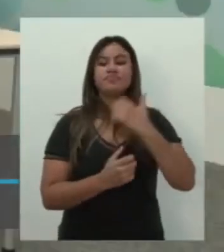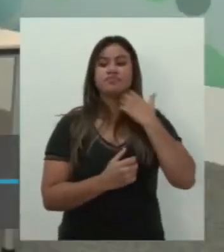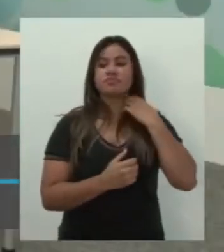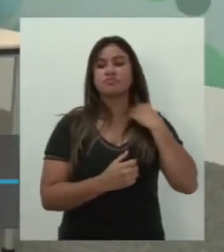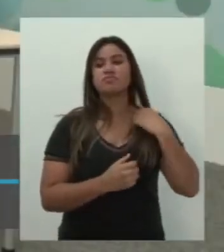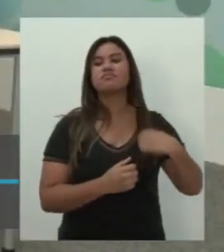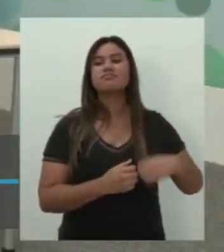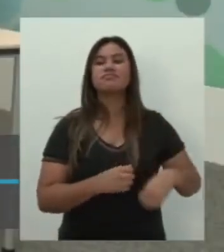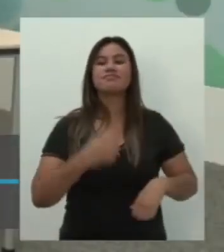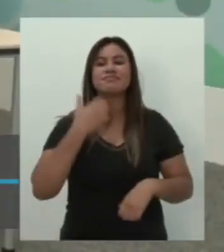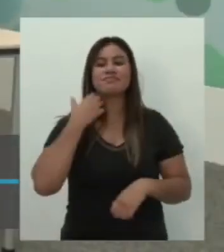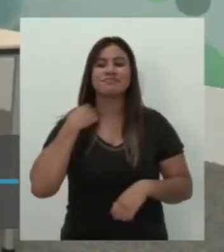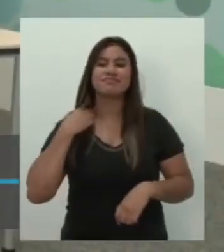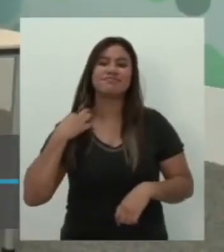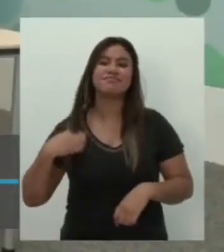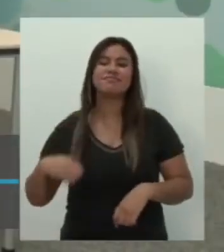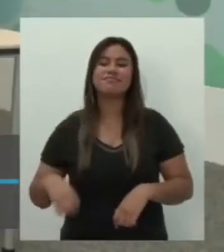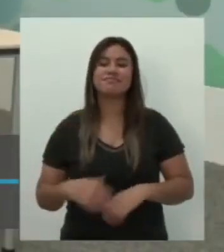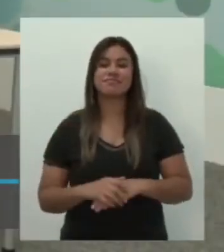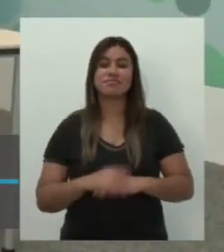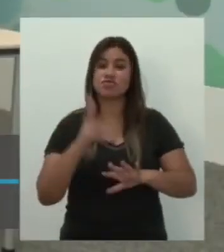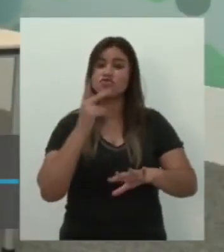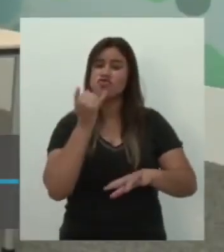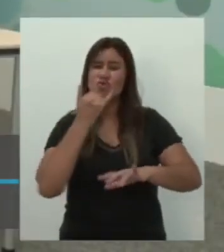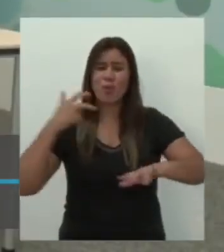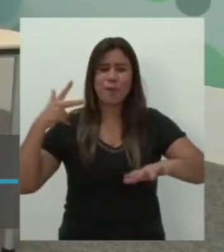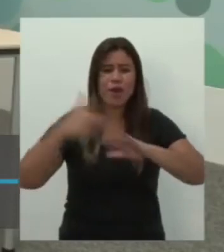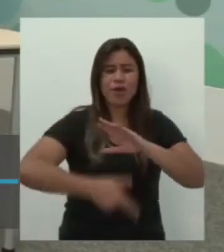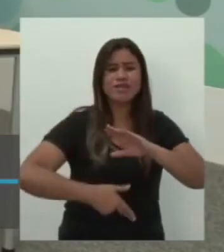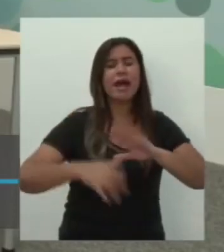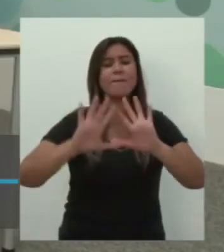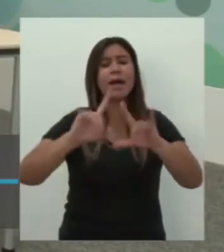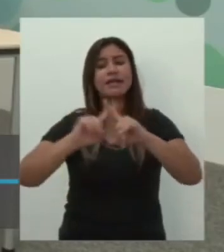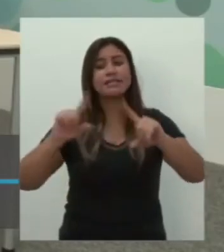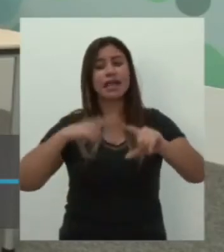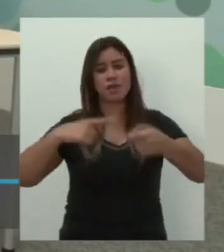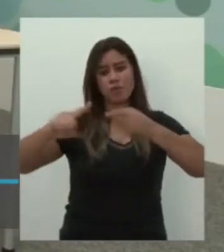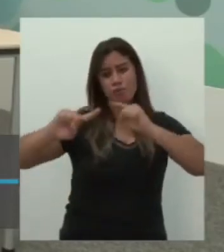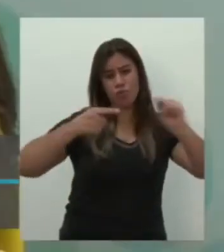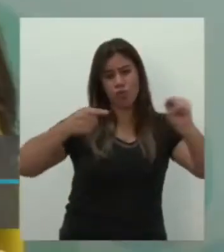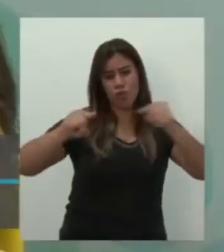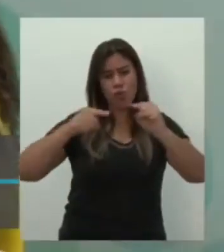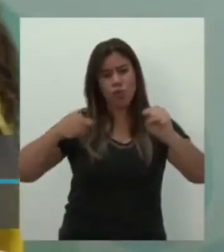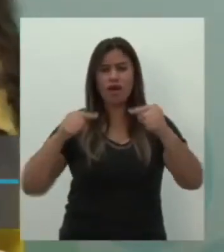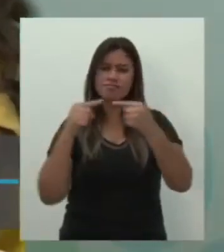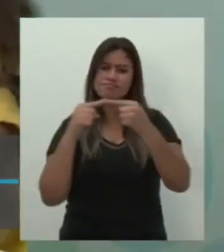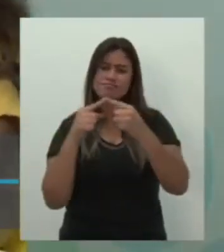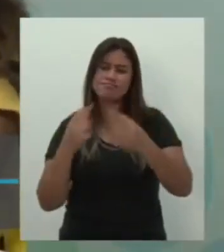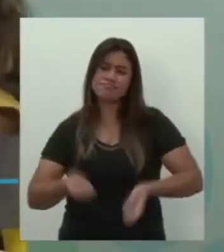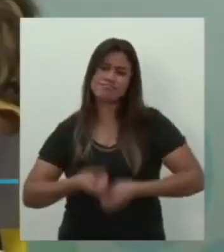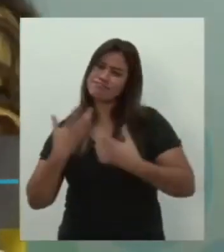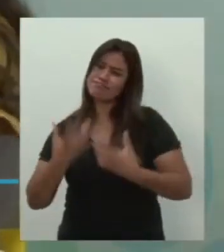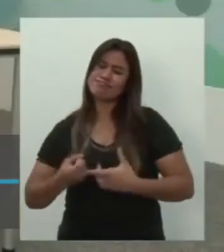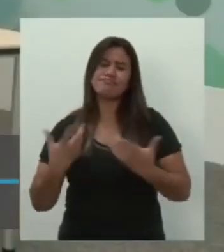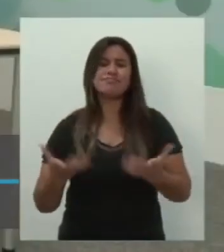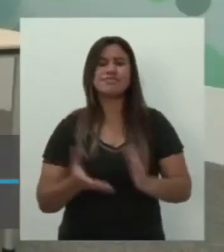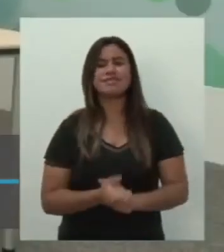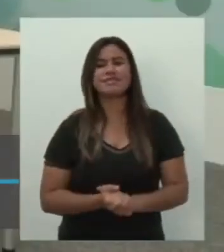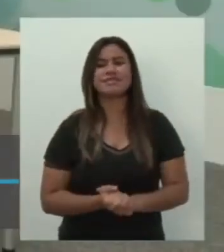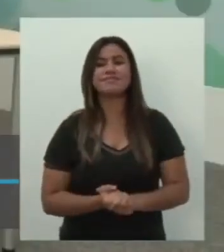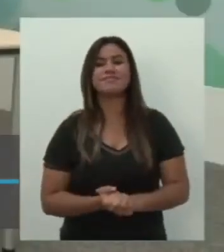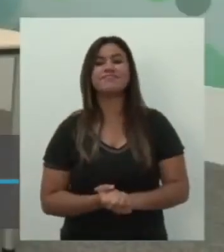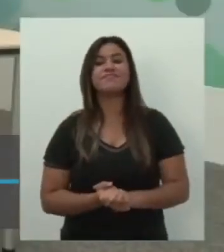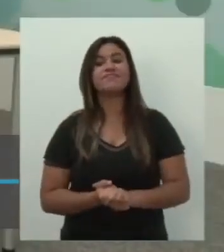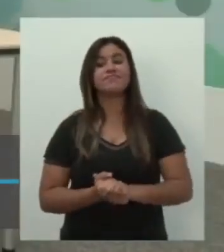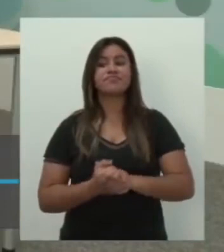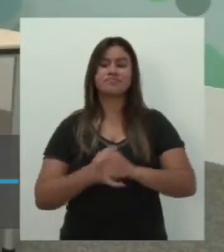favor, claro. Mas até hoje, né, música e poesia tem uma relação, porque tem uma musicalidade claro. na própria poesia, né, gente? Claro, por